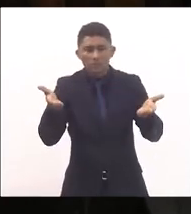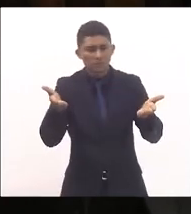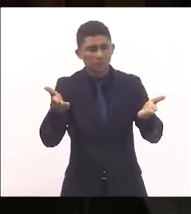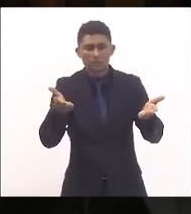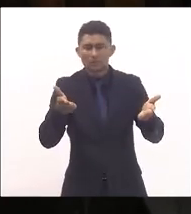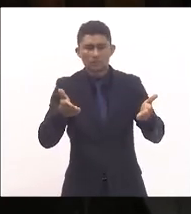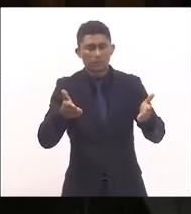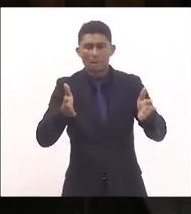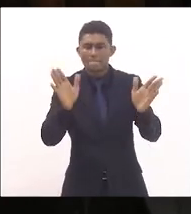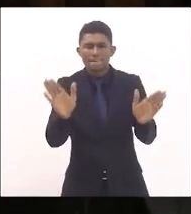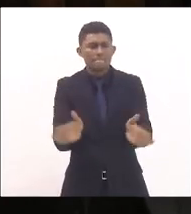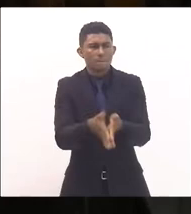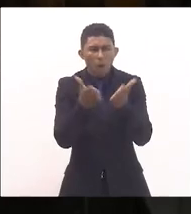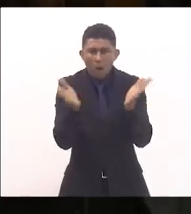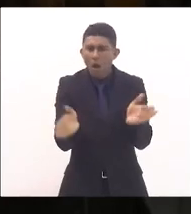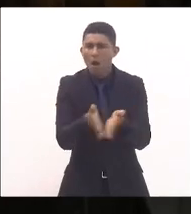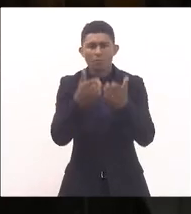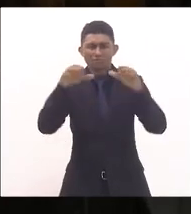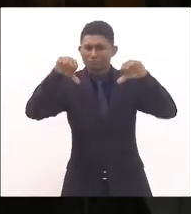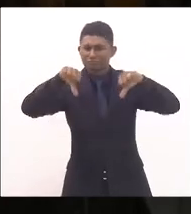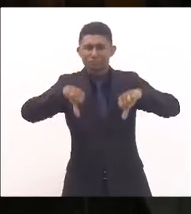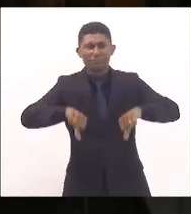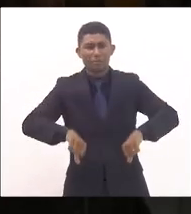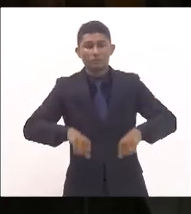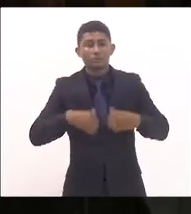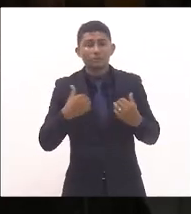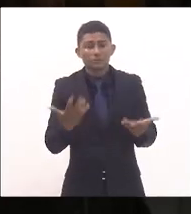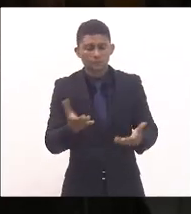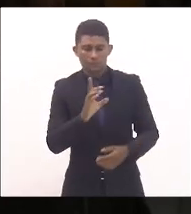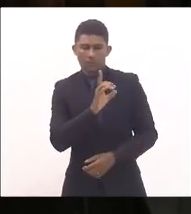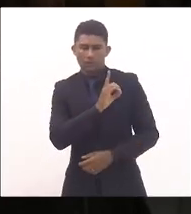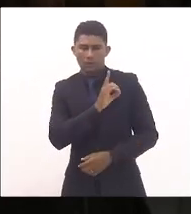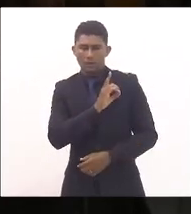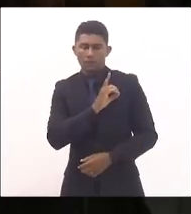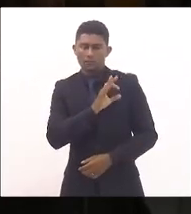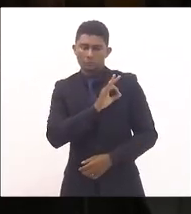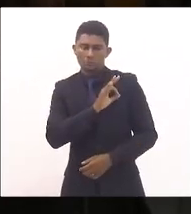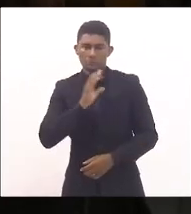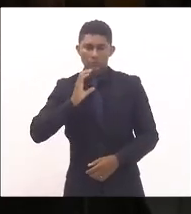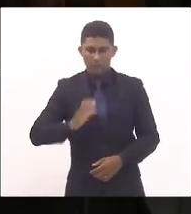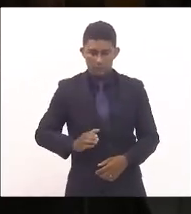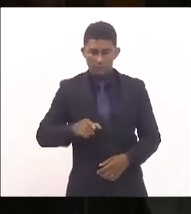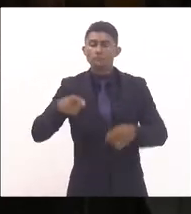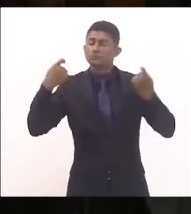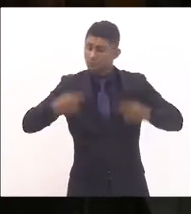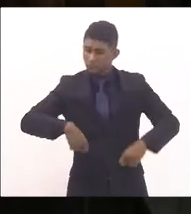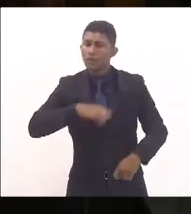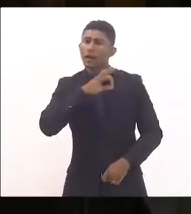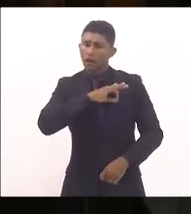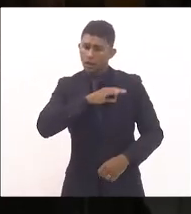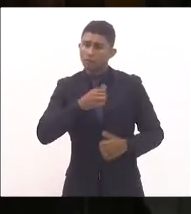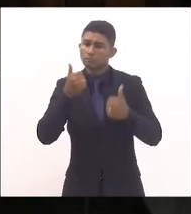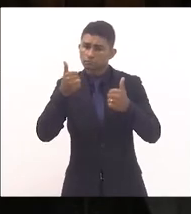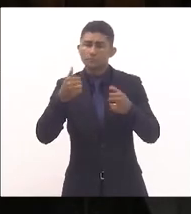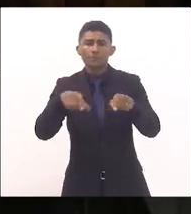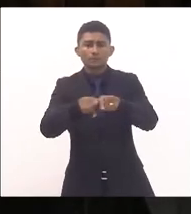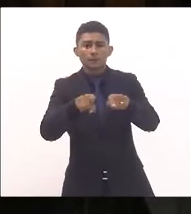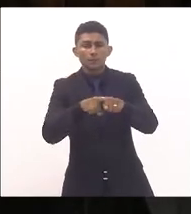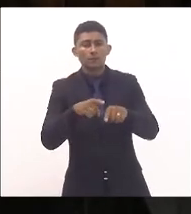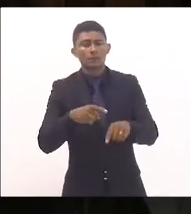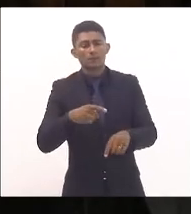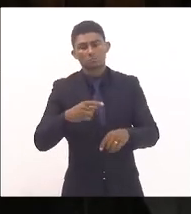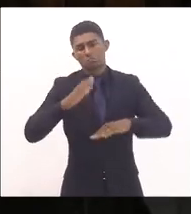Eu não tenho dúvida que é importante que um delegado da Polícia Civil seja bem remunerado para fazer um bom papel. Um inspetor da Polícia